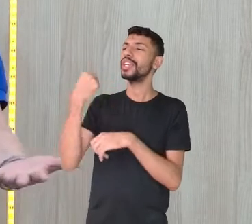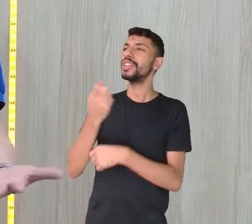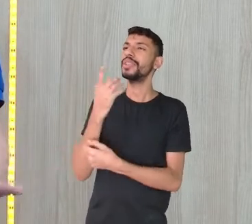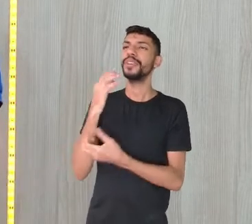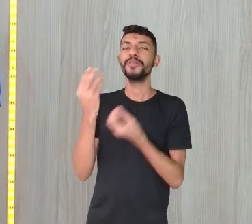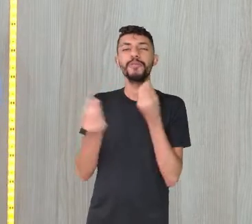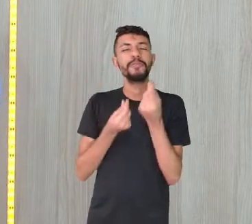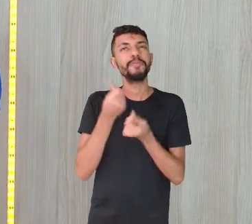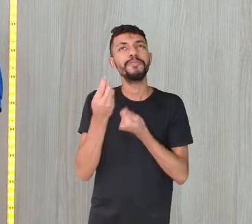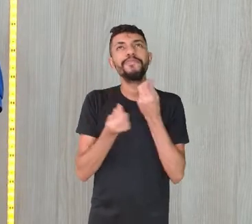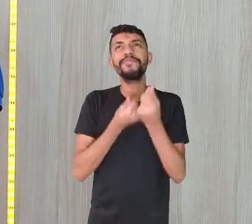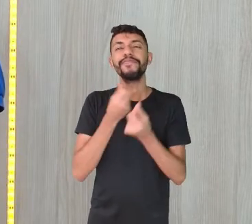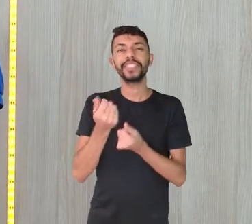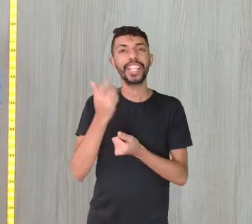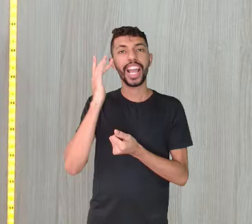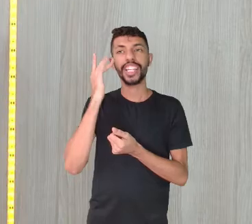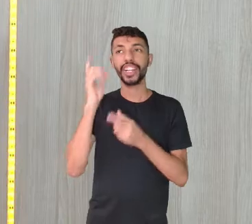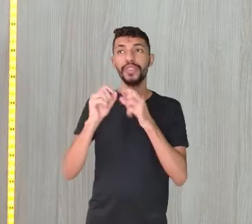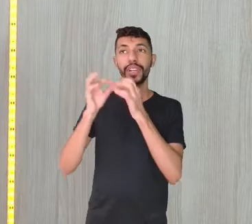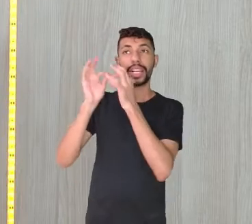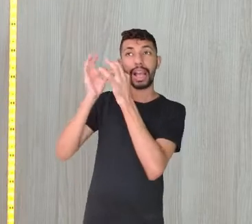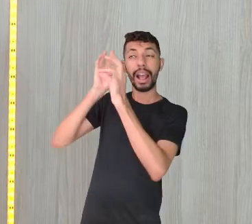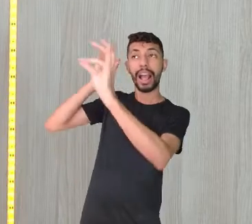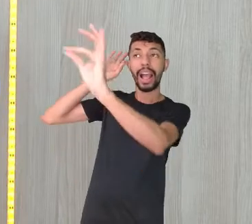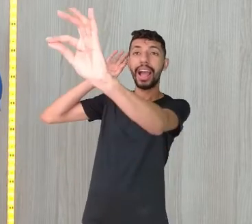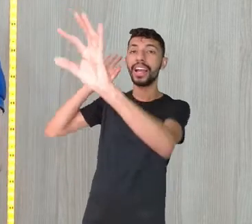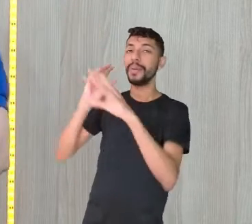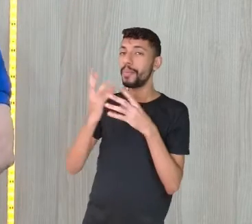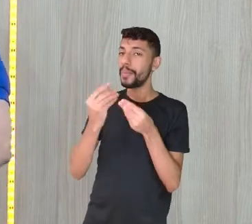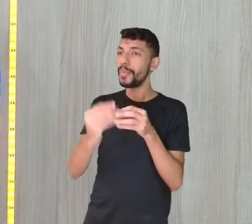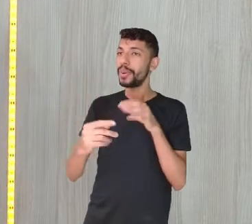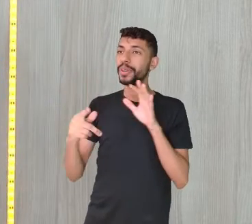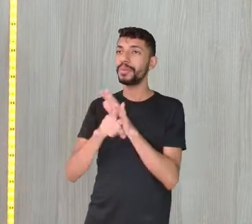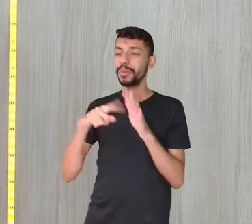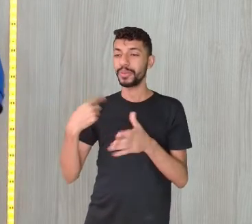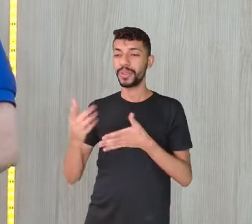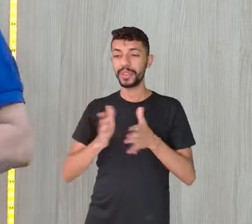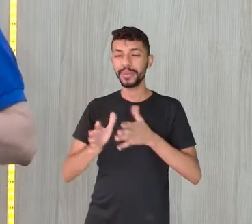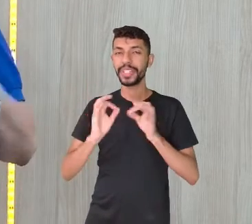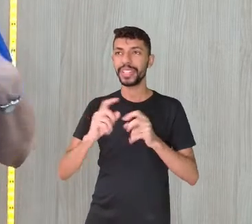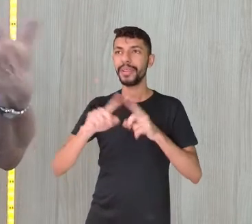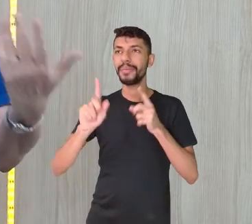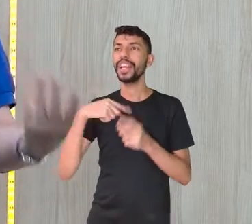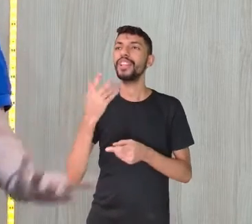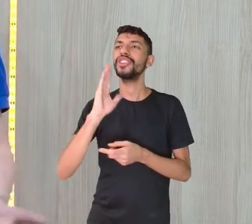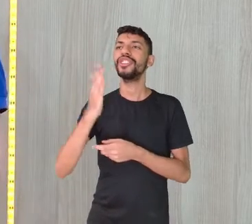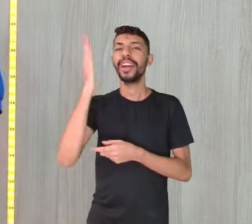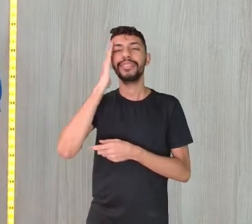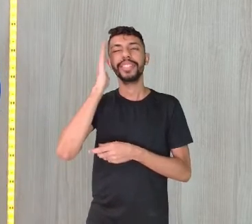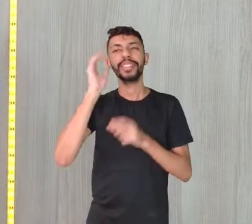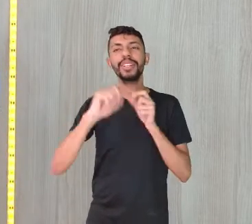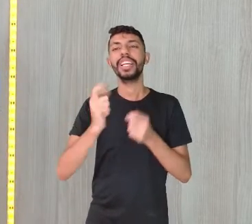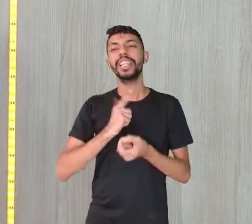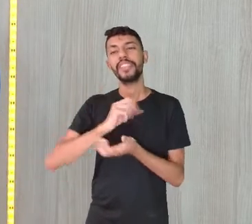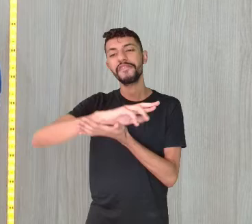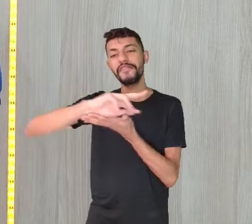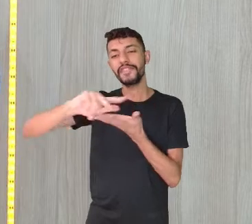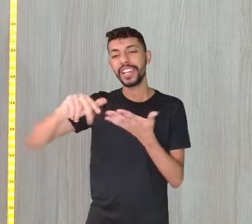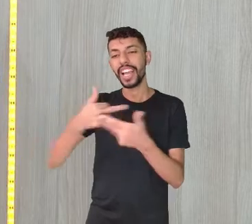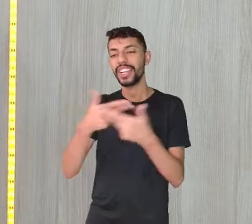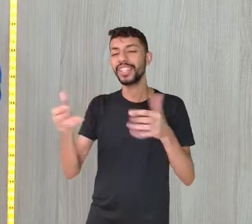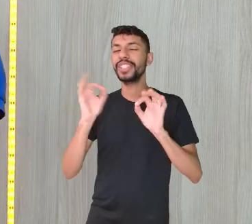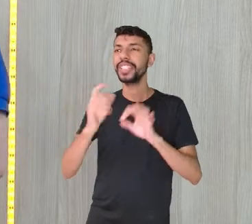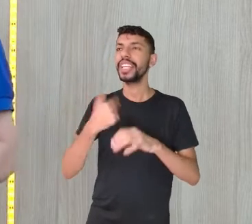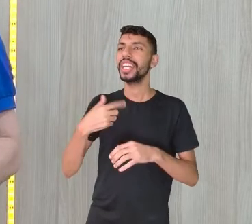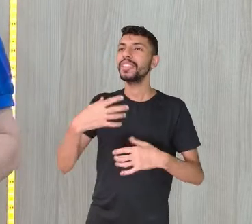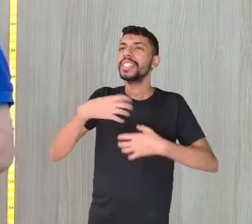assim, achando que estava muito distante de chegar à nossa era. Hoje já sabemos que dispomos de várias coisas. Eu achava bem